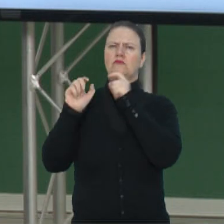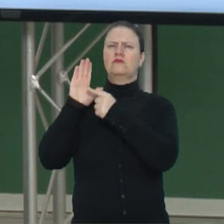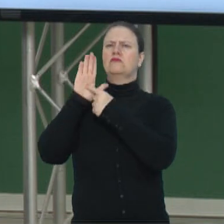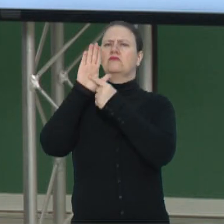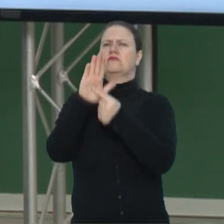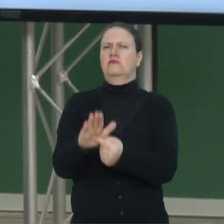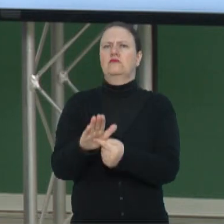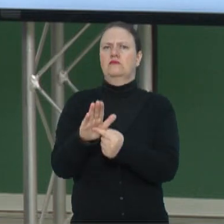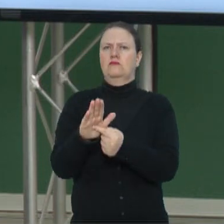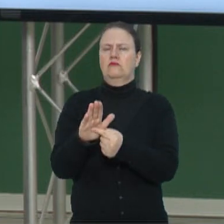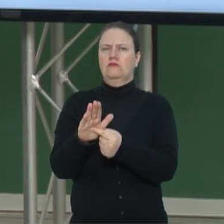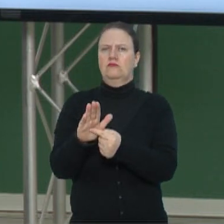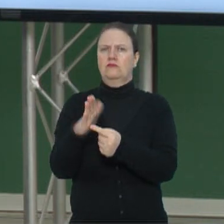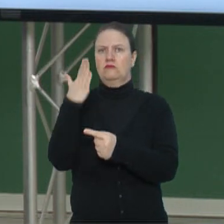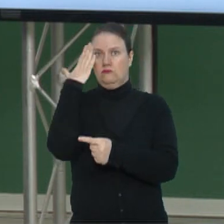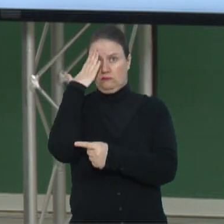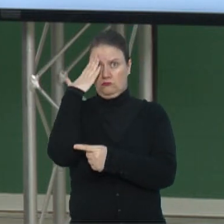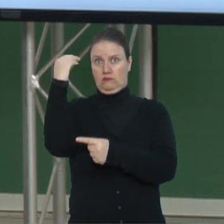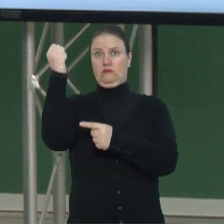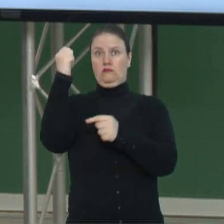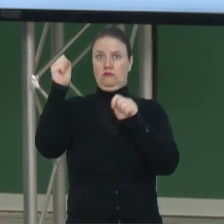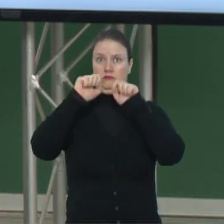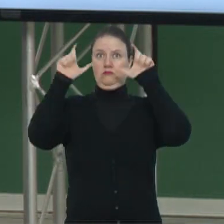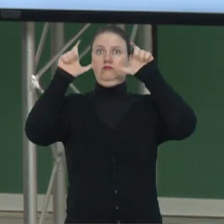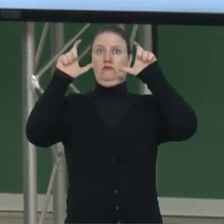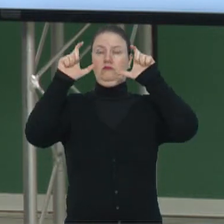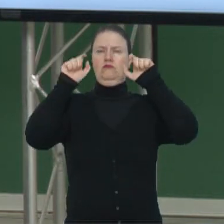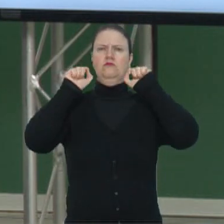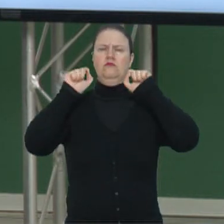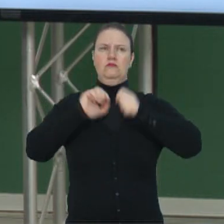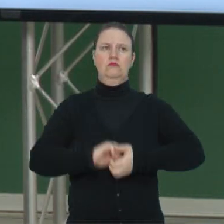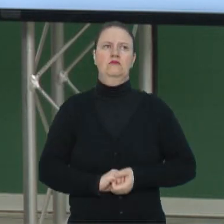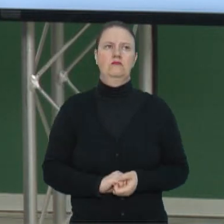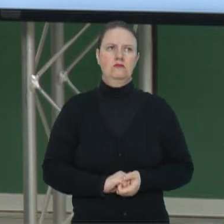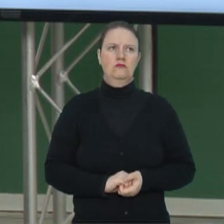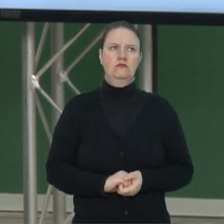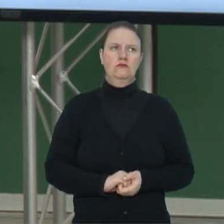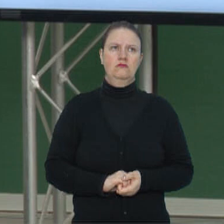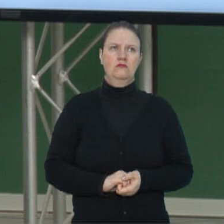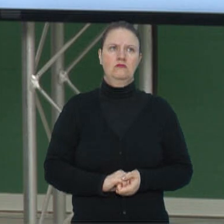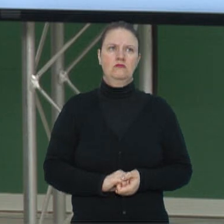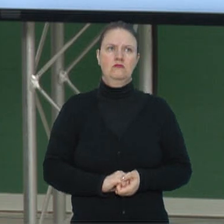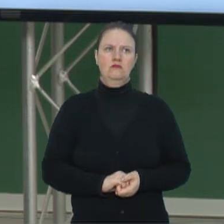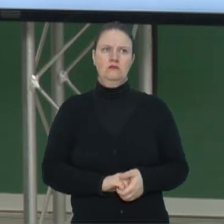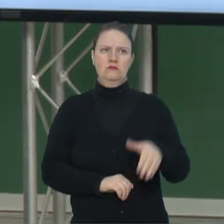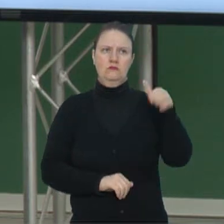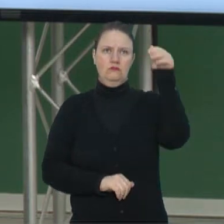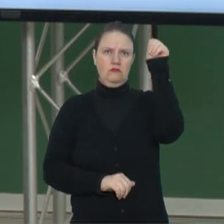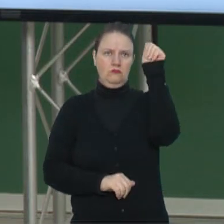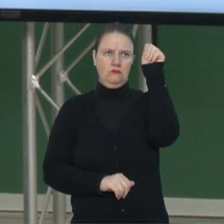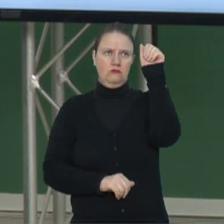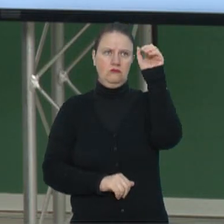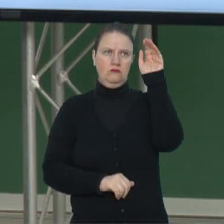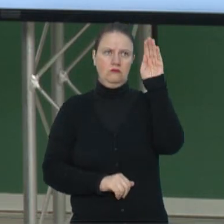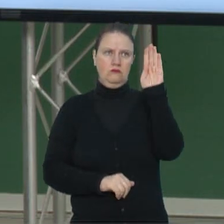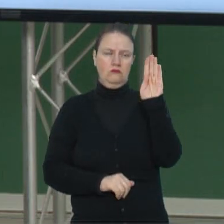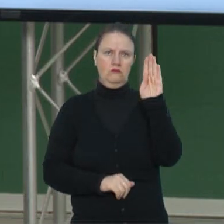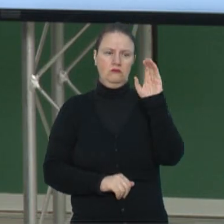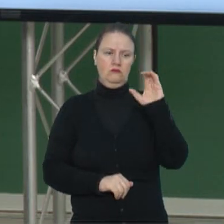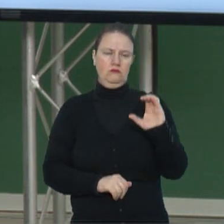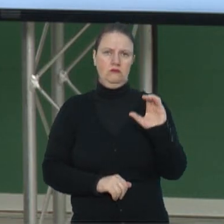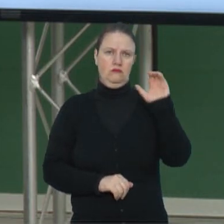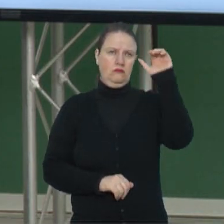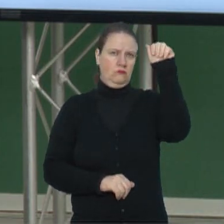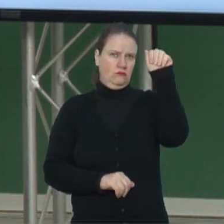sendo ali anunciado? A product, a service or an idea? Um produto,